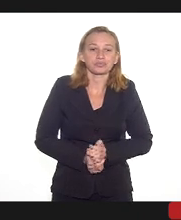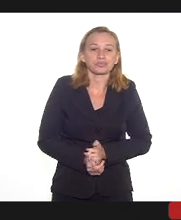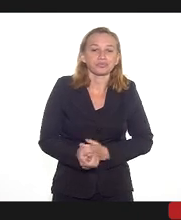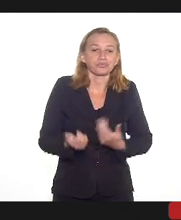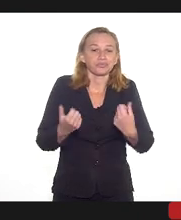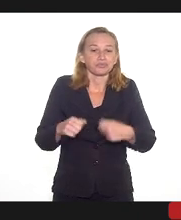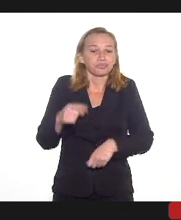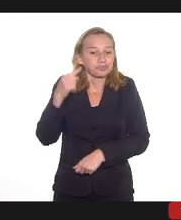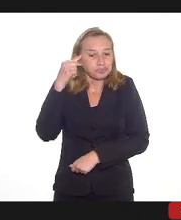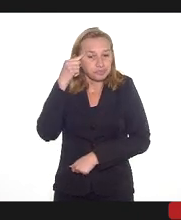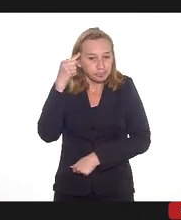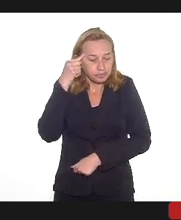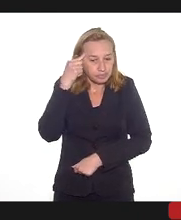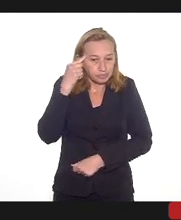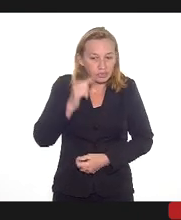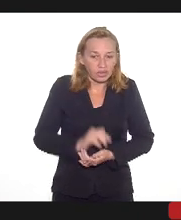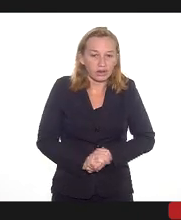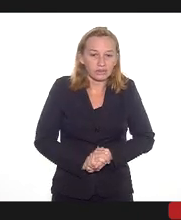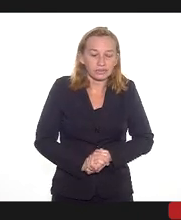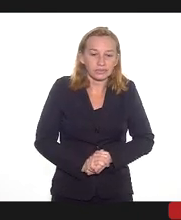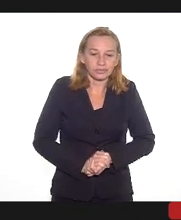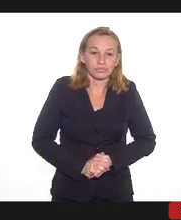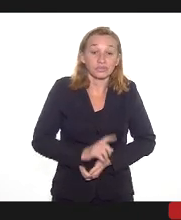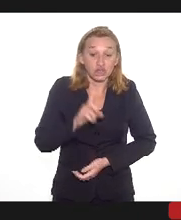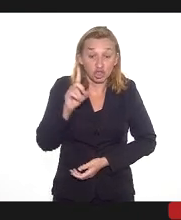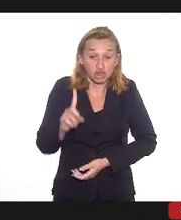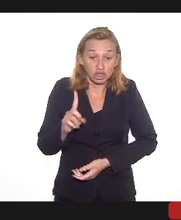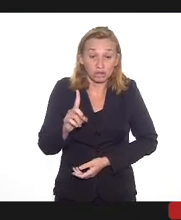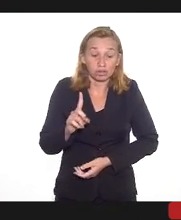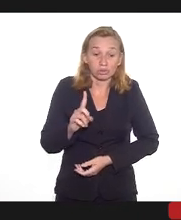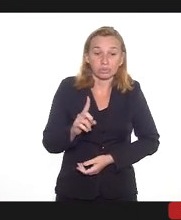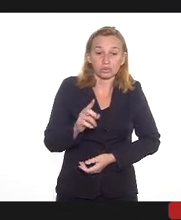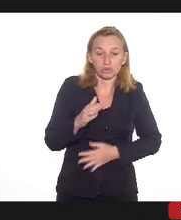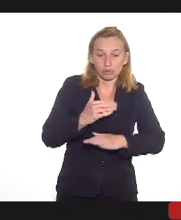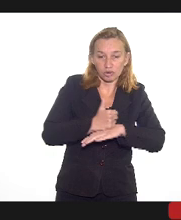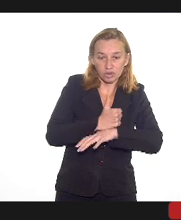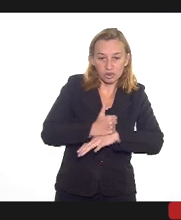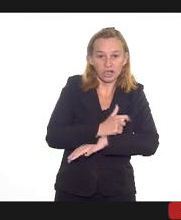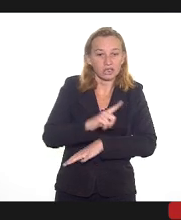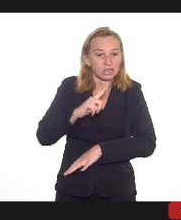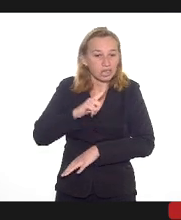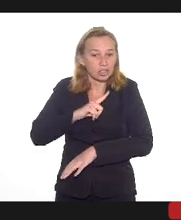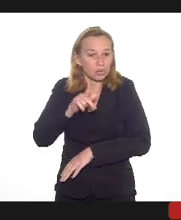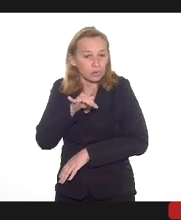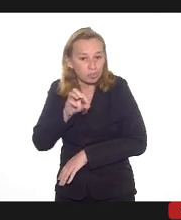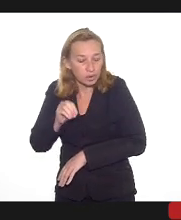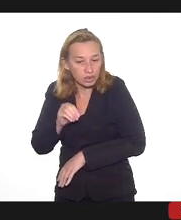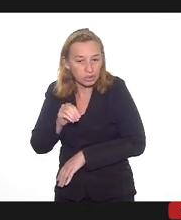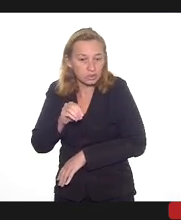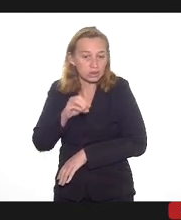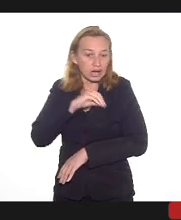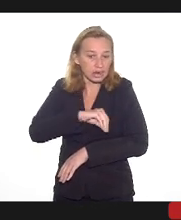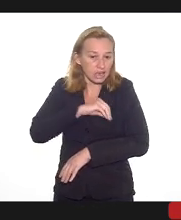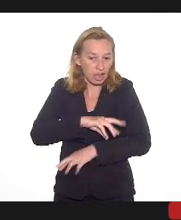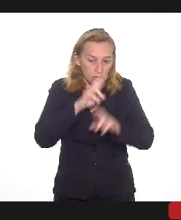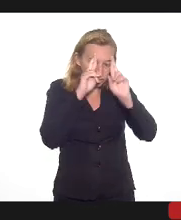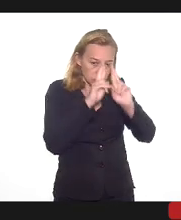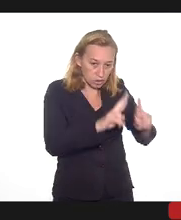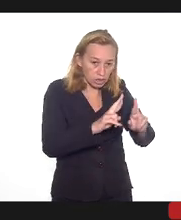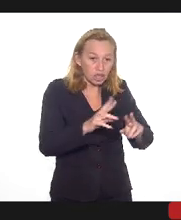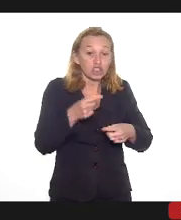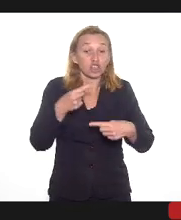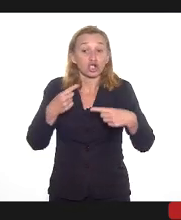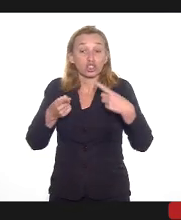precisa pensar em garantir que esses profissionais tenham o piso salarial respeitado e fazer essa discussão